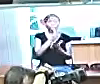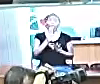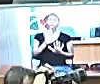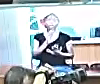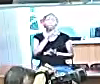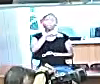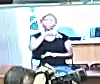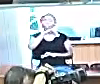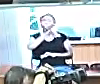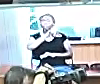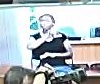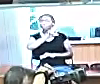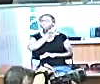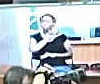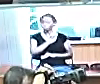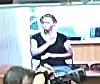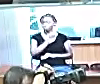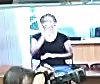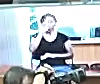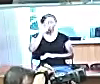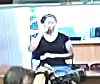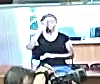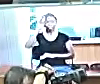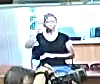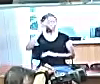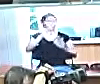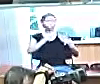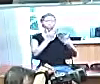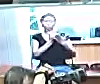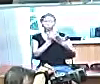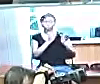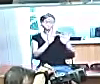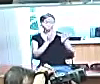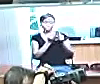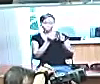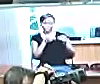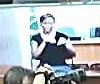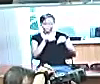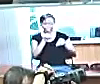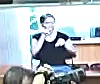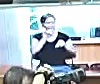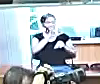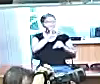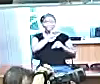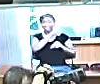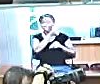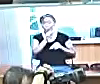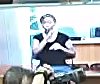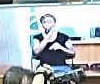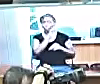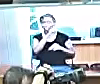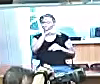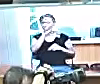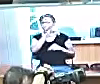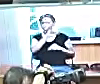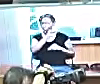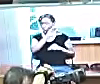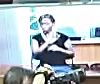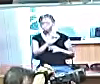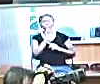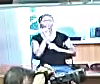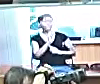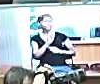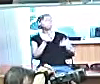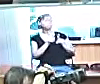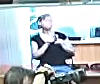companheira diretora da escola família agrícola de tabocal em são francisco onde também vai passar aqui